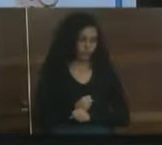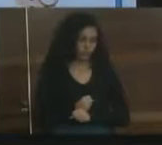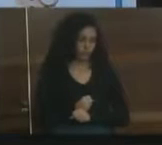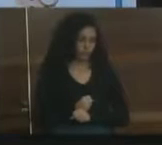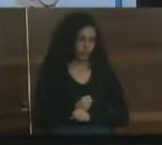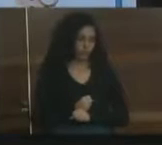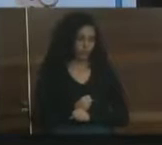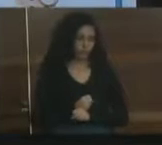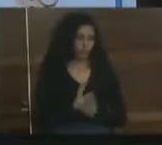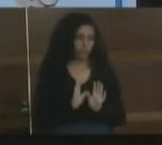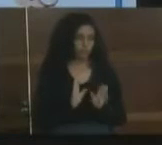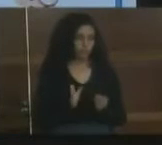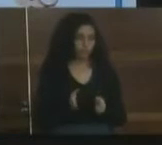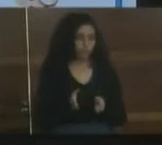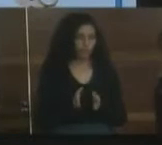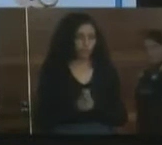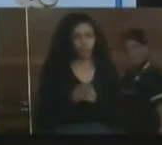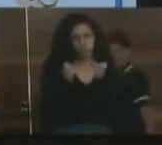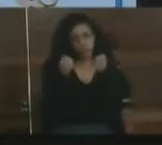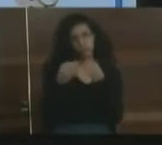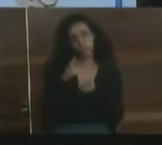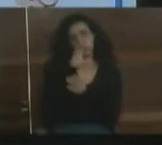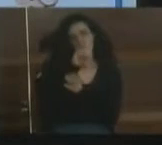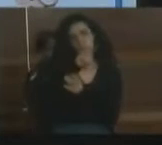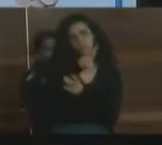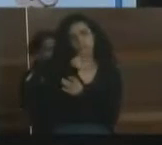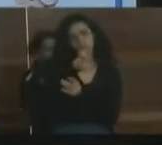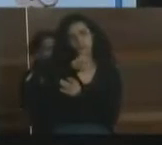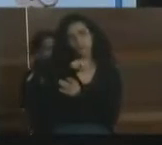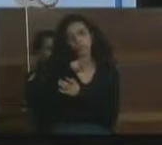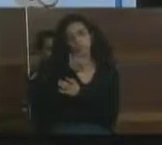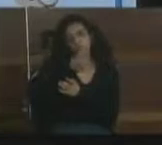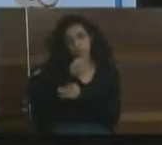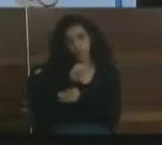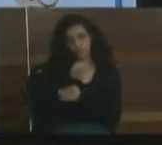já passamos para a descrição da receita receita corrente